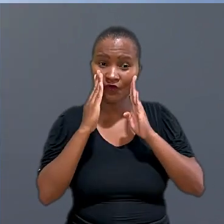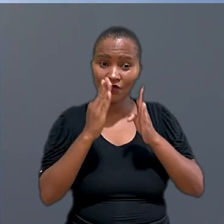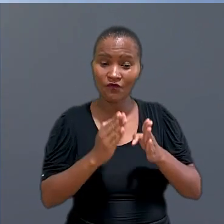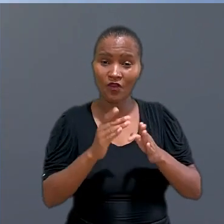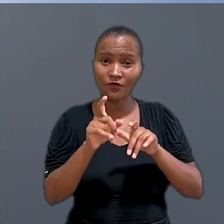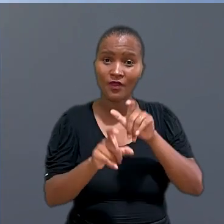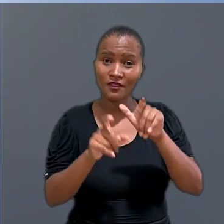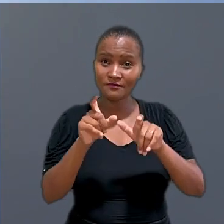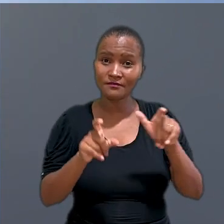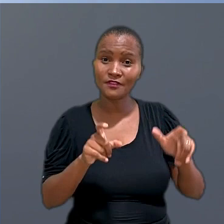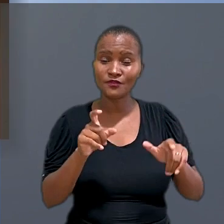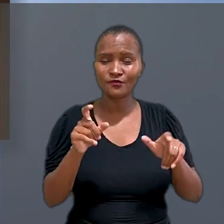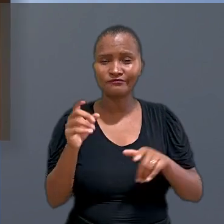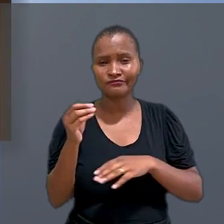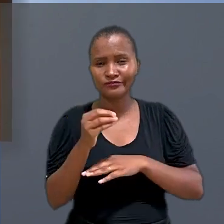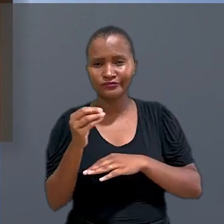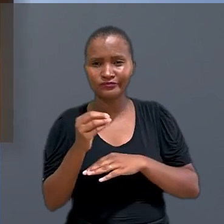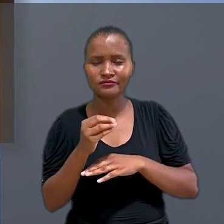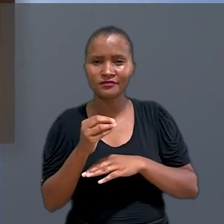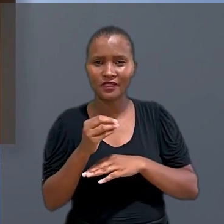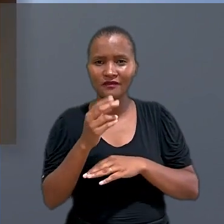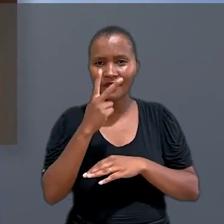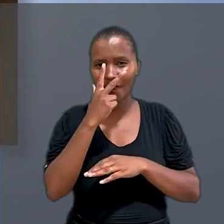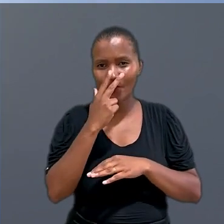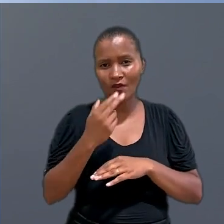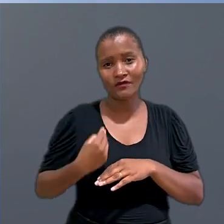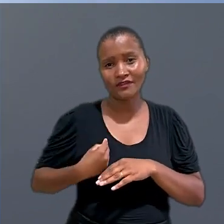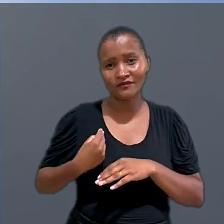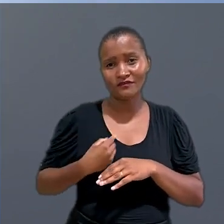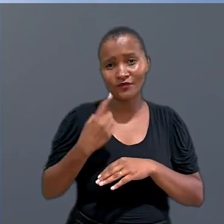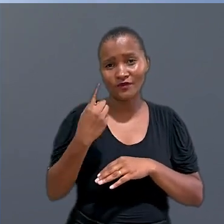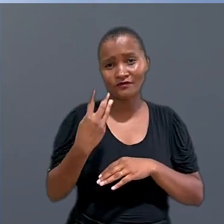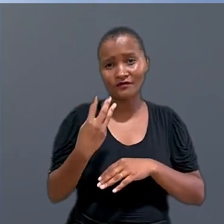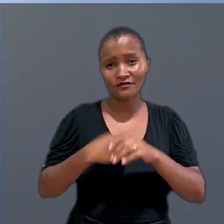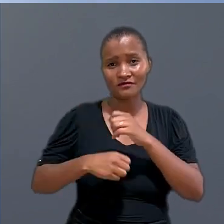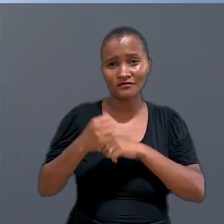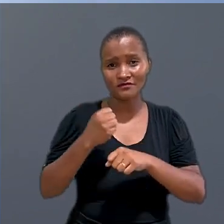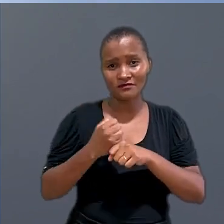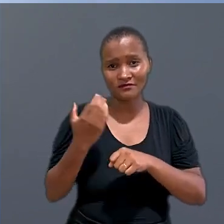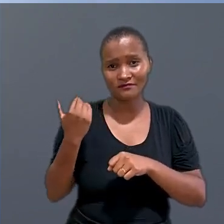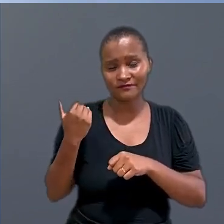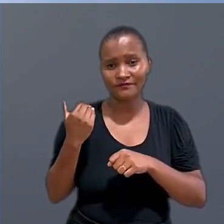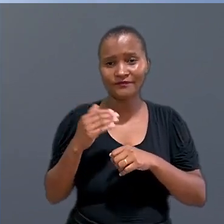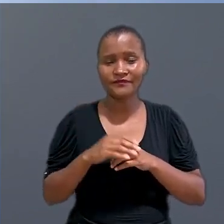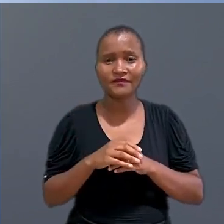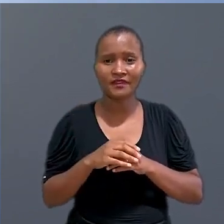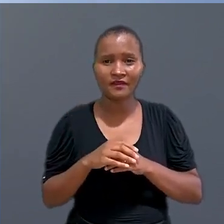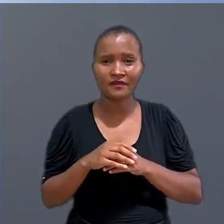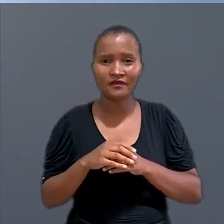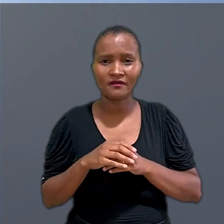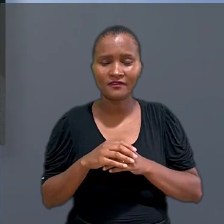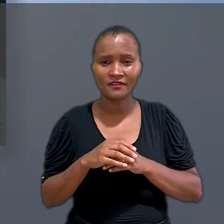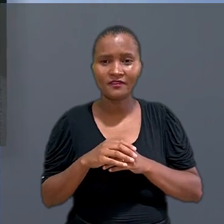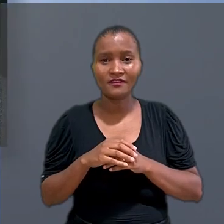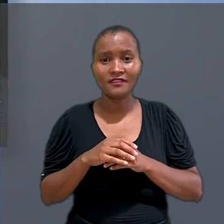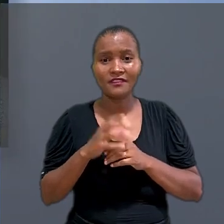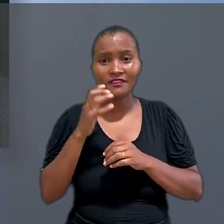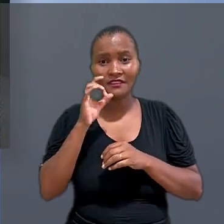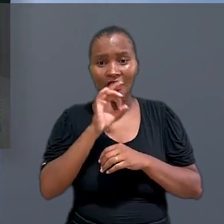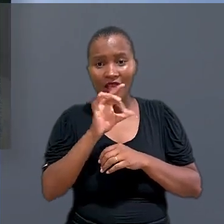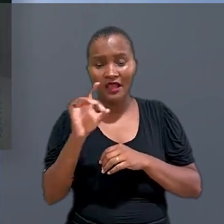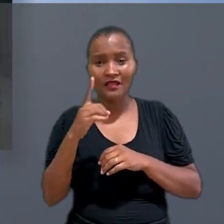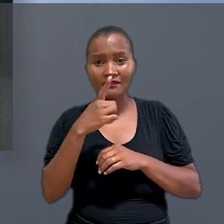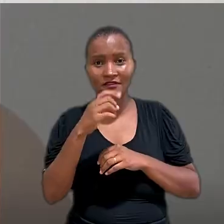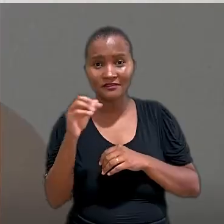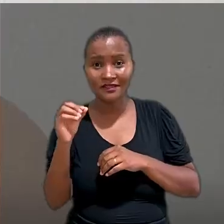voltado a pessoas em situação de vulnerabilidade, como a que viveu há 13 anos. De cada 100, pelo menos 5 que saiam